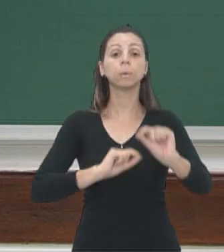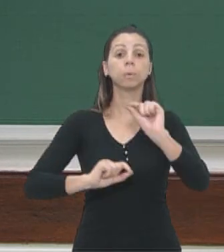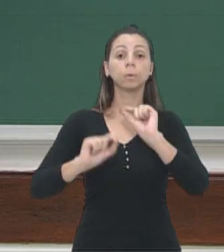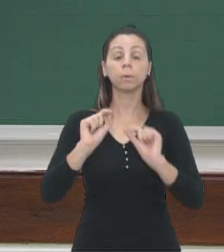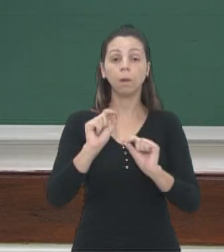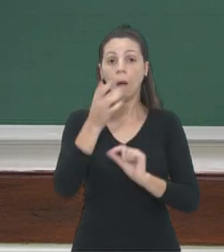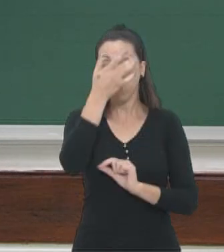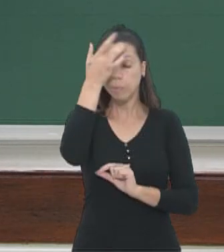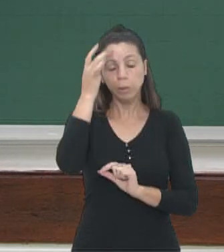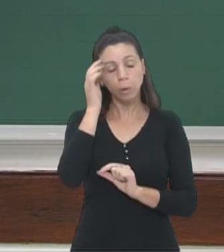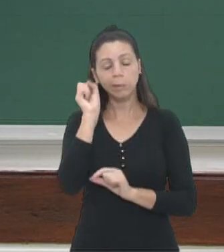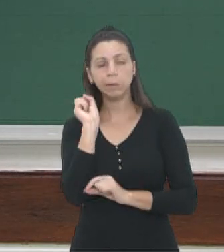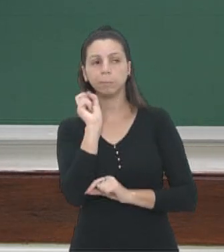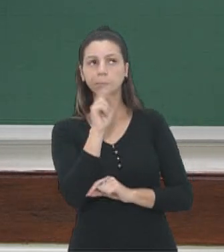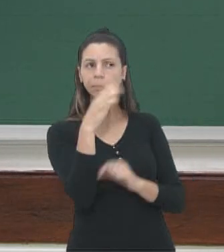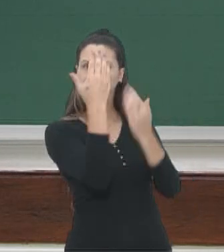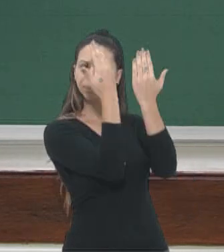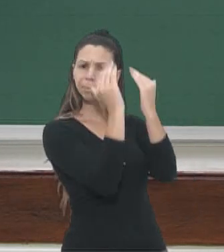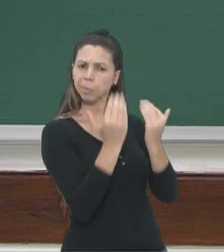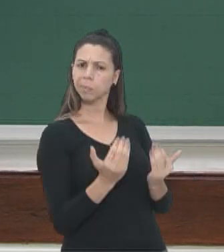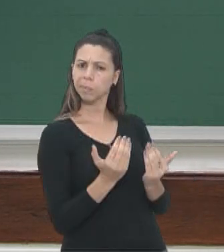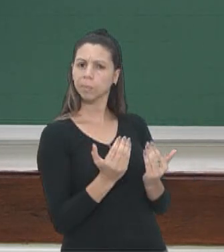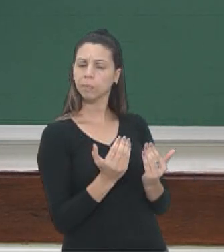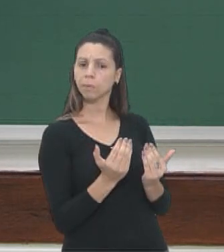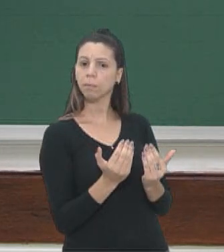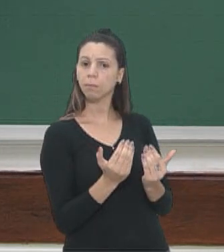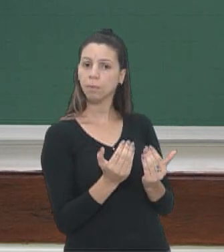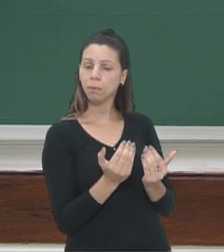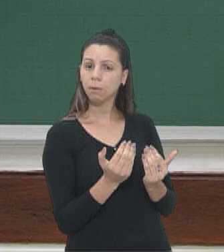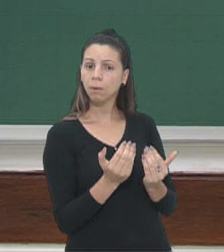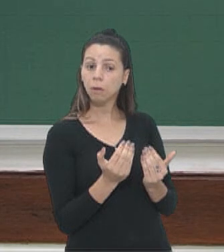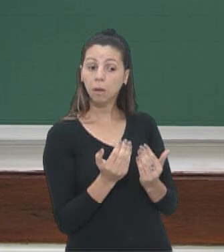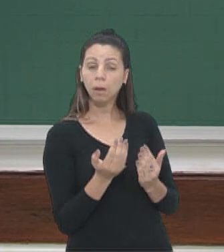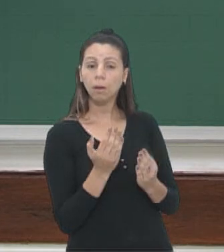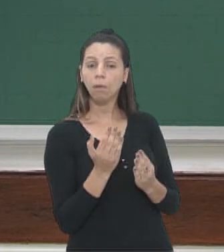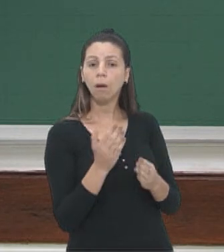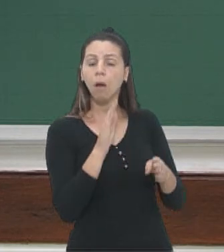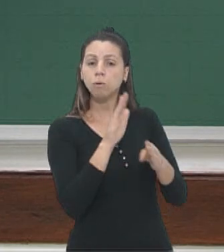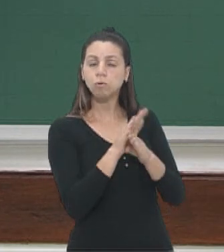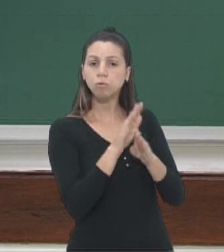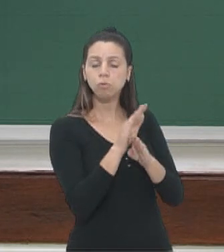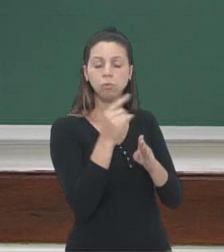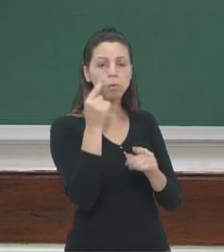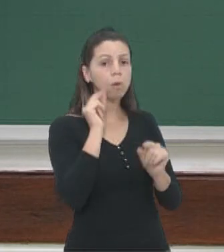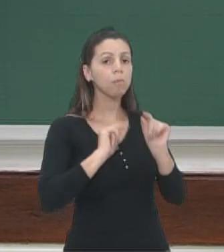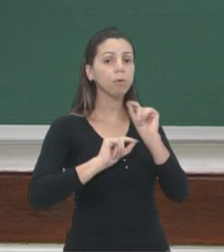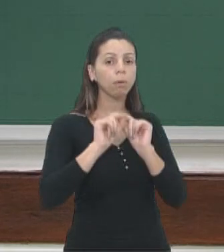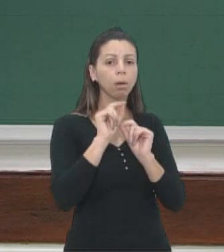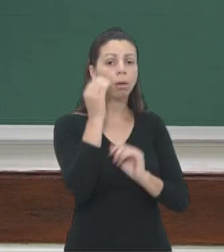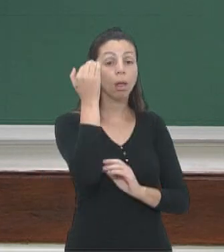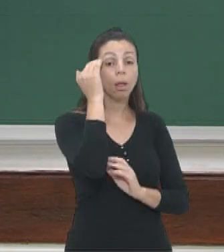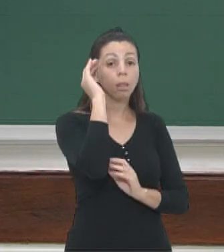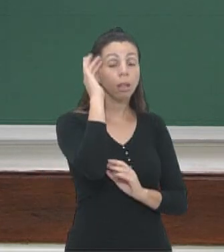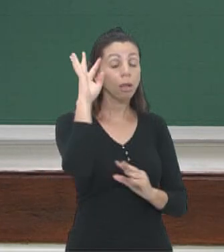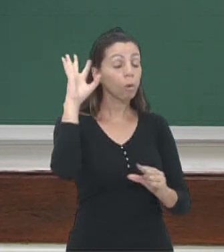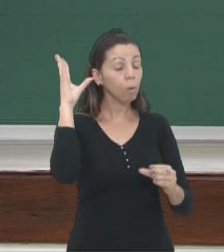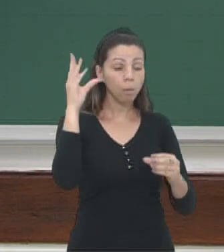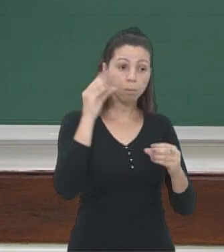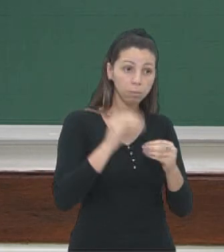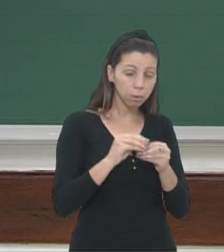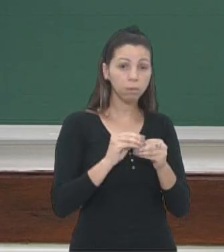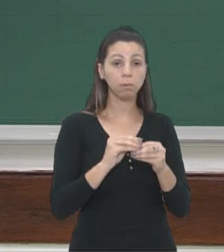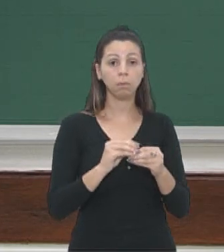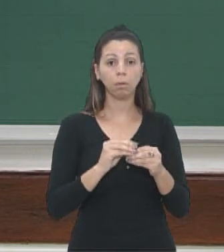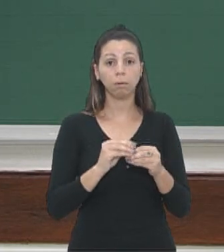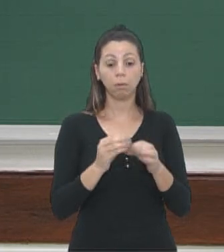a quem estiver olhando para esse mapa uma ferramenta que possibilite ao leitor do mapa saber quanto